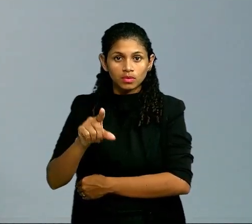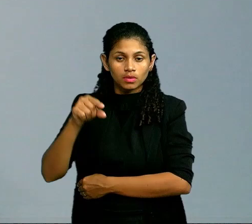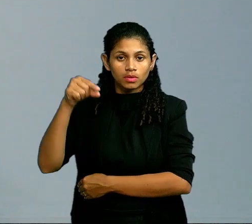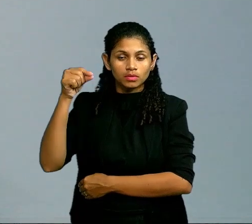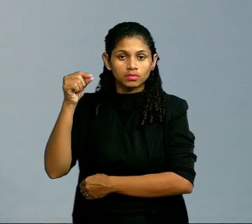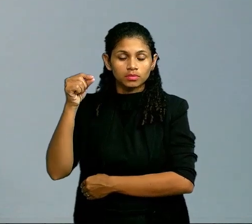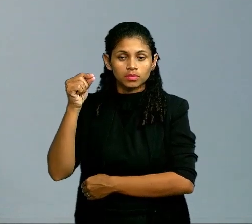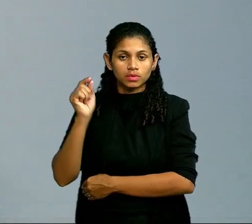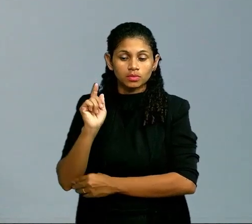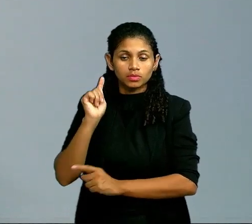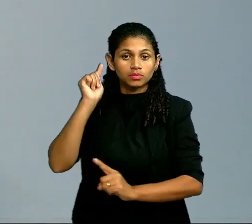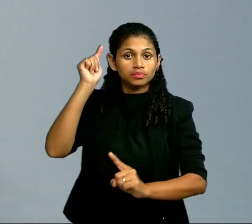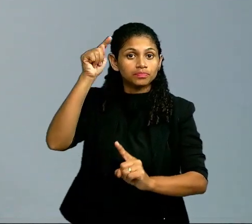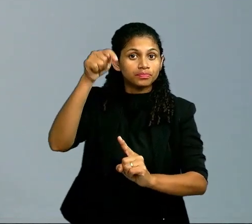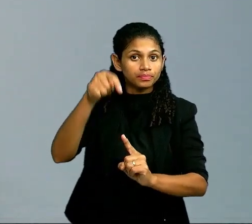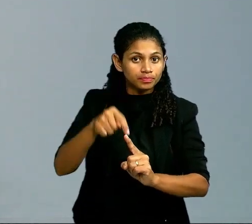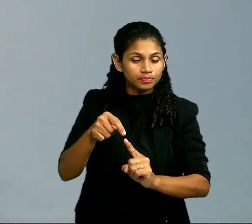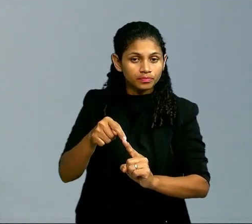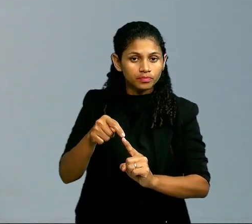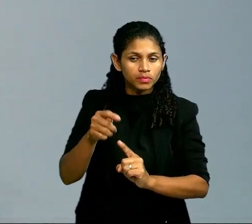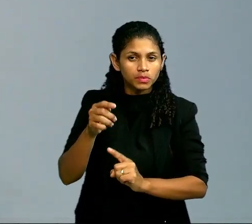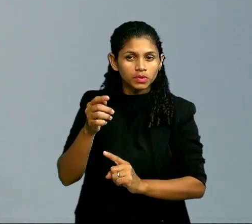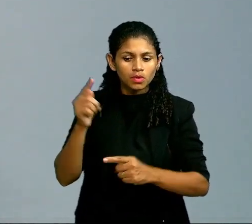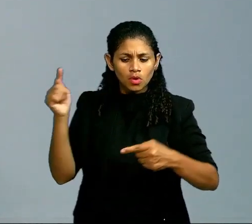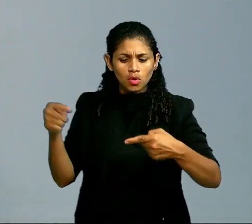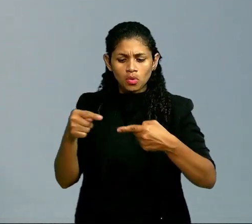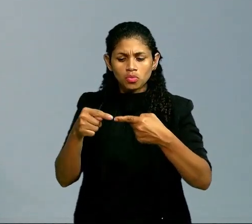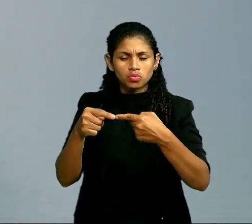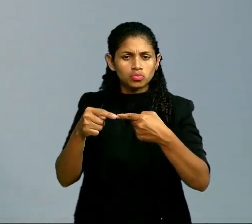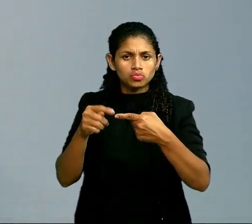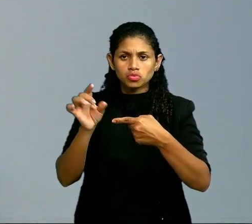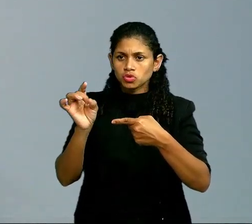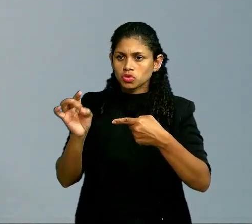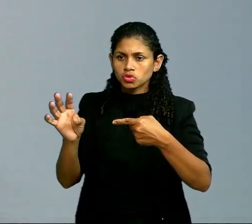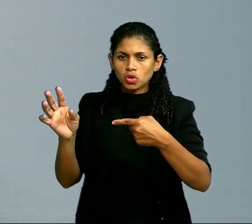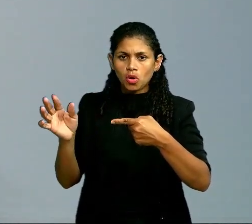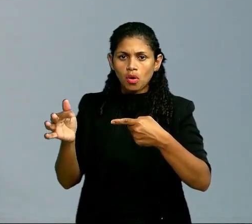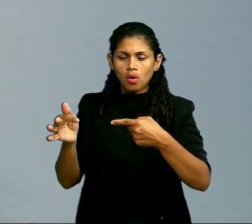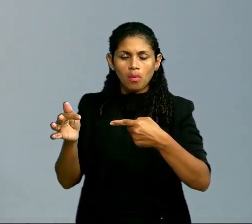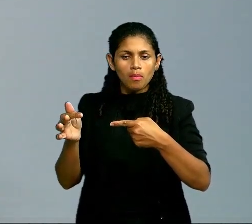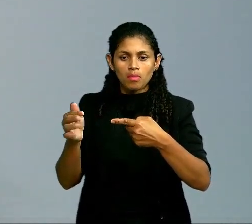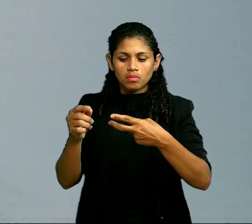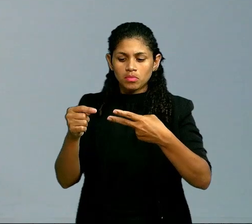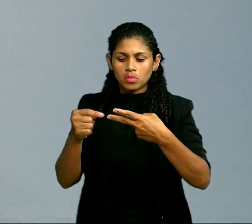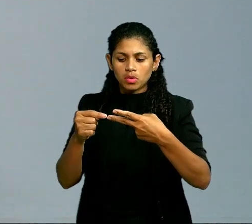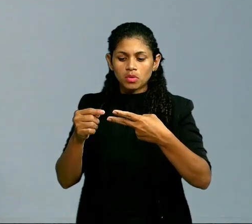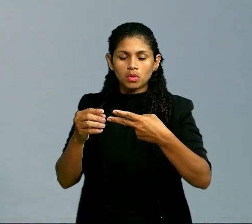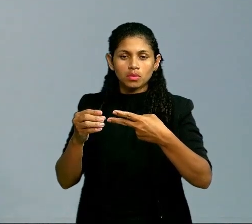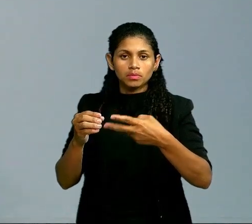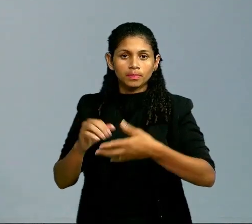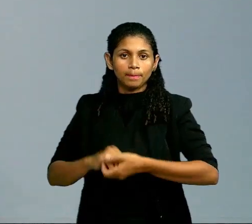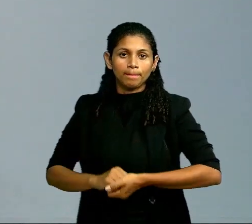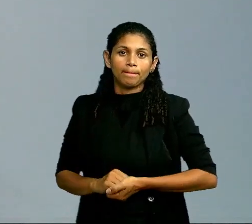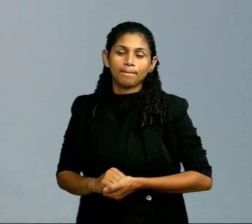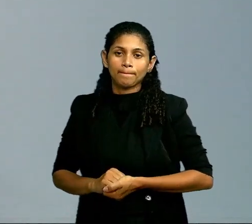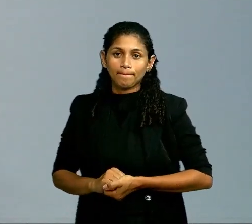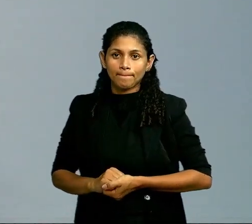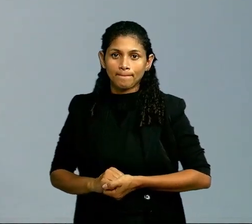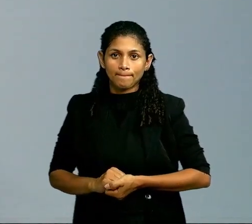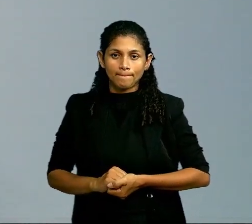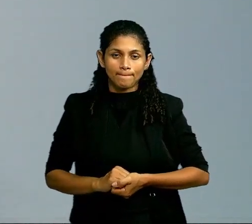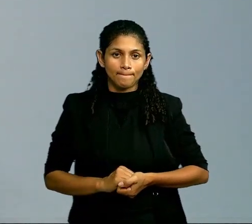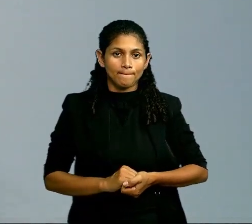está sendo indicado. Então, se ele se liga só a 1 é primário, se liga a 2 é secundário, a 3 terciário e a